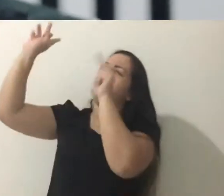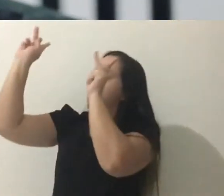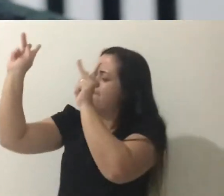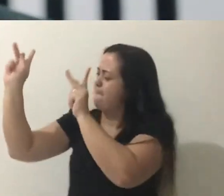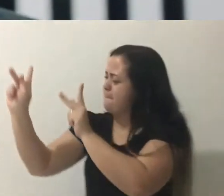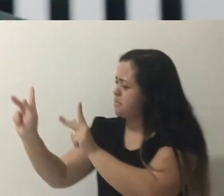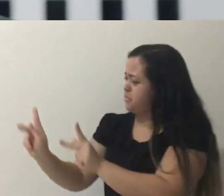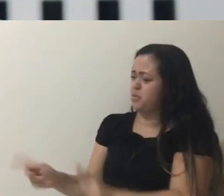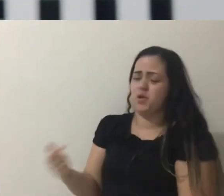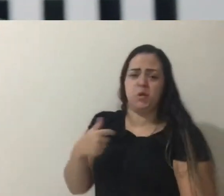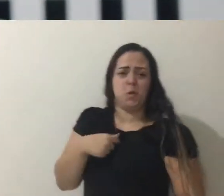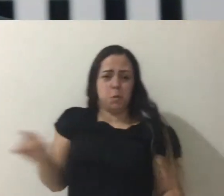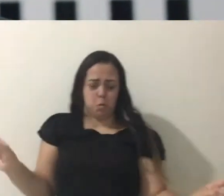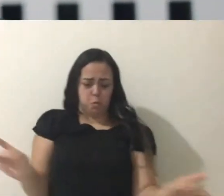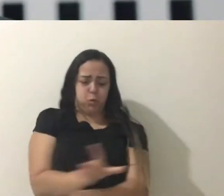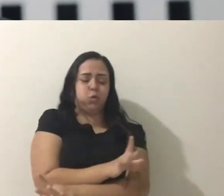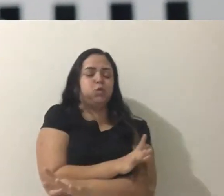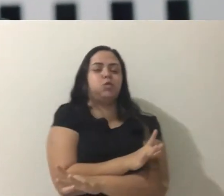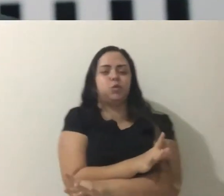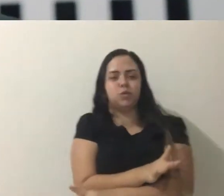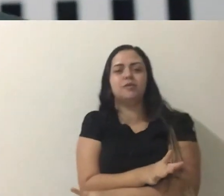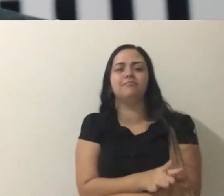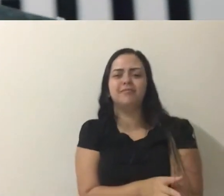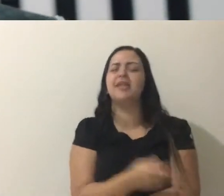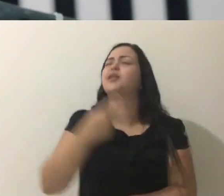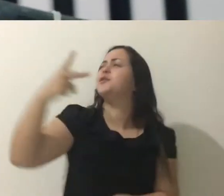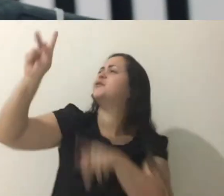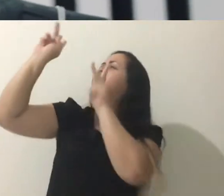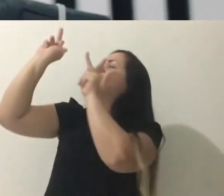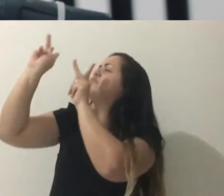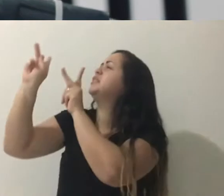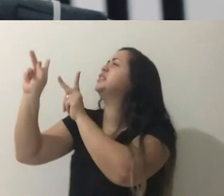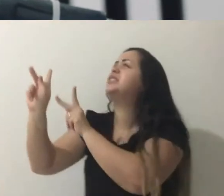Tua presença me